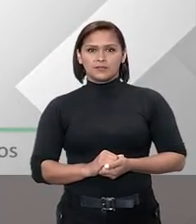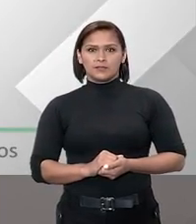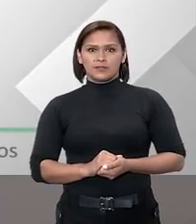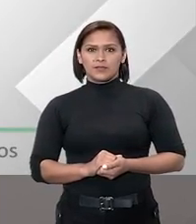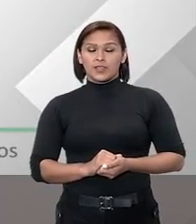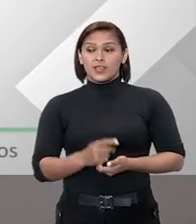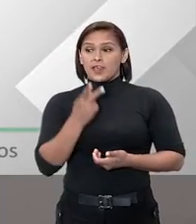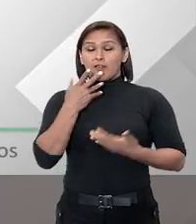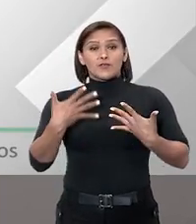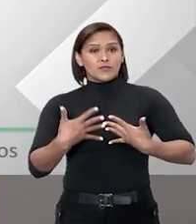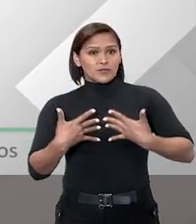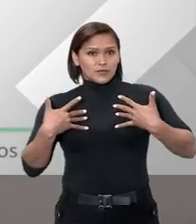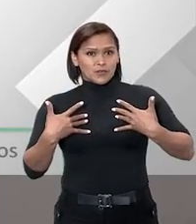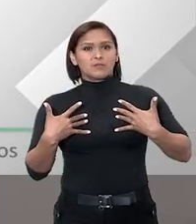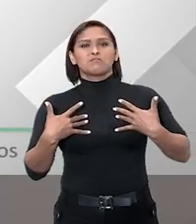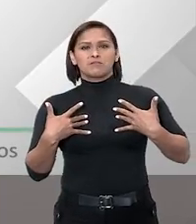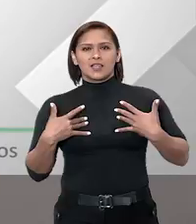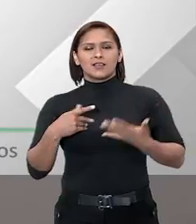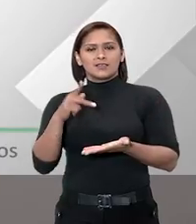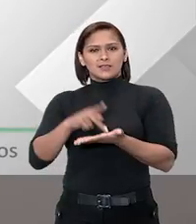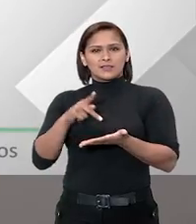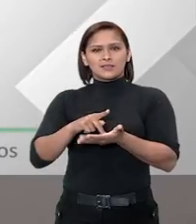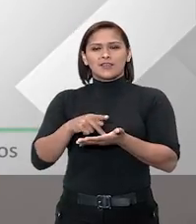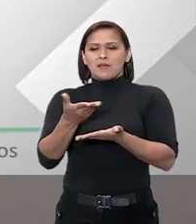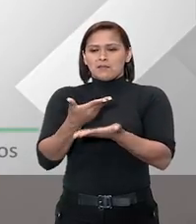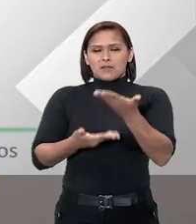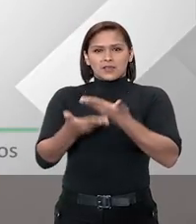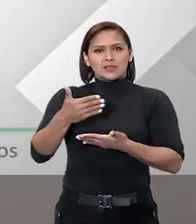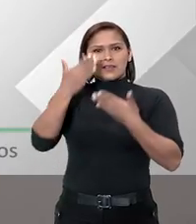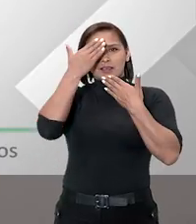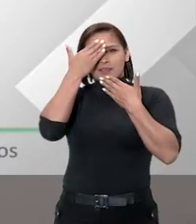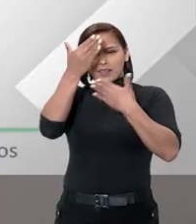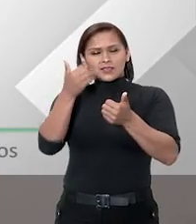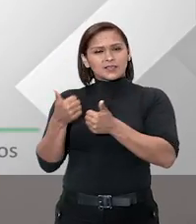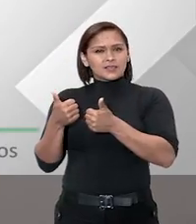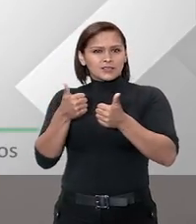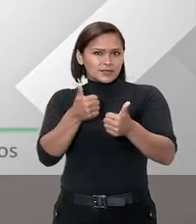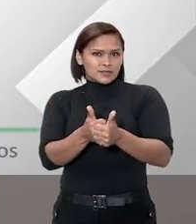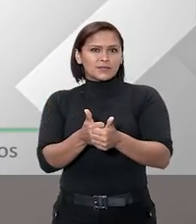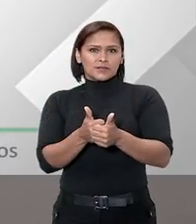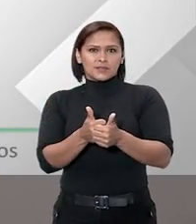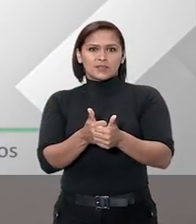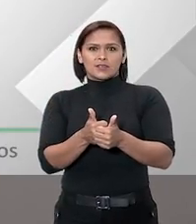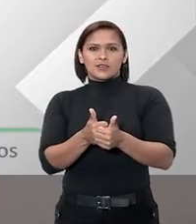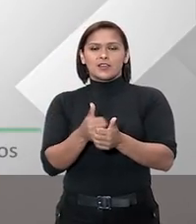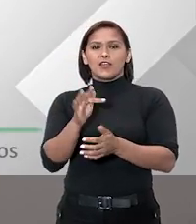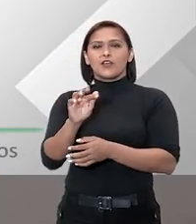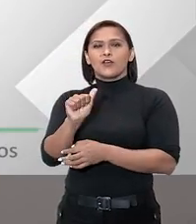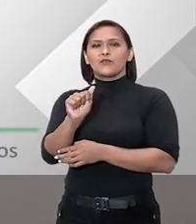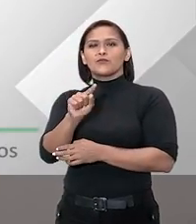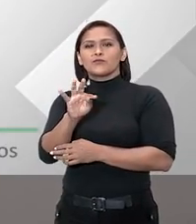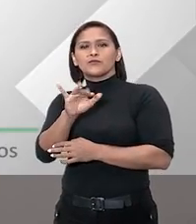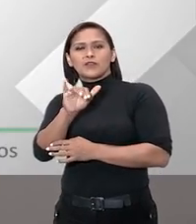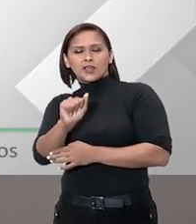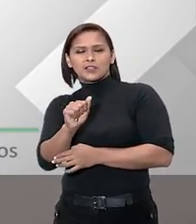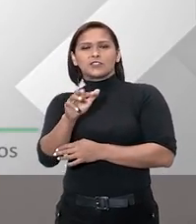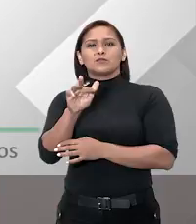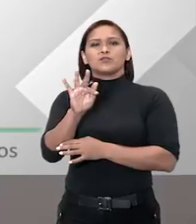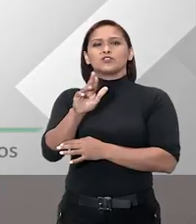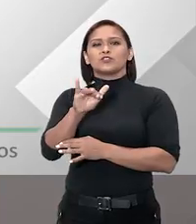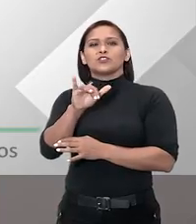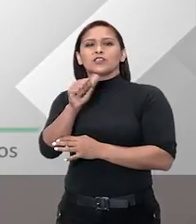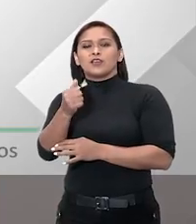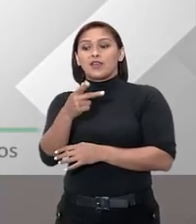Foi um prazer muito grande da minha parte, quero agradecer a companhia, de Fátima, de Tiago,